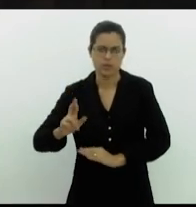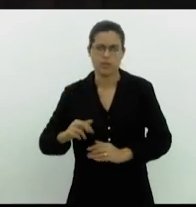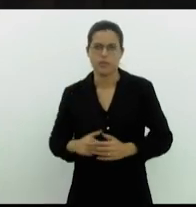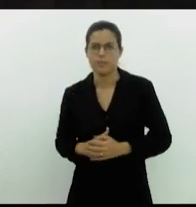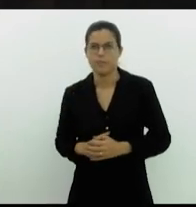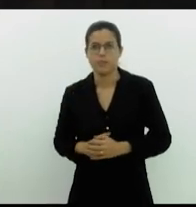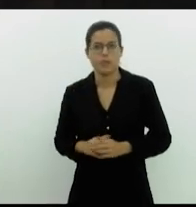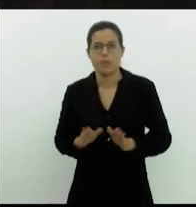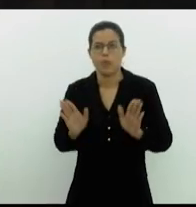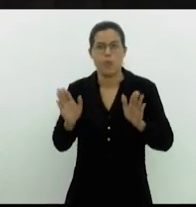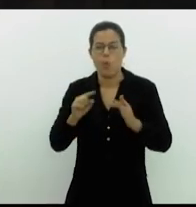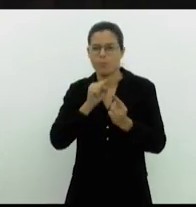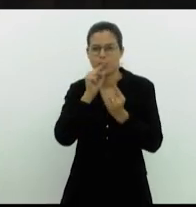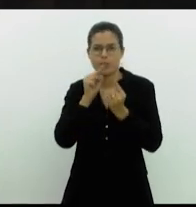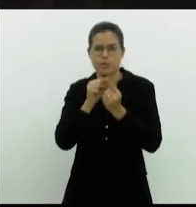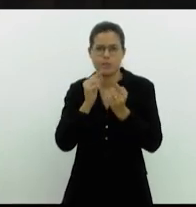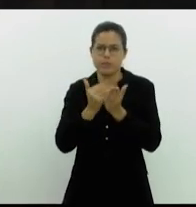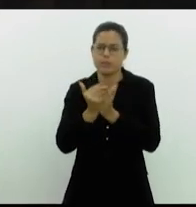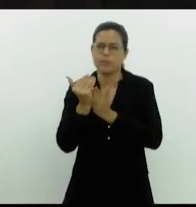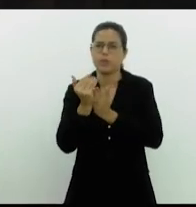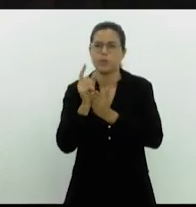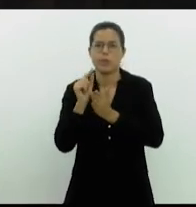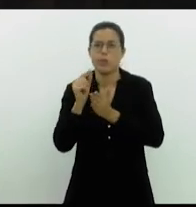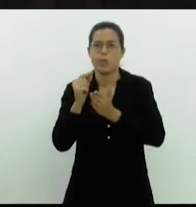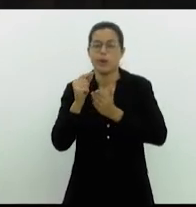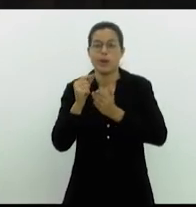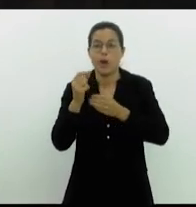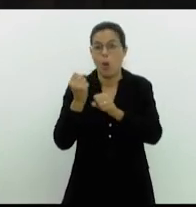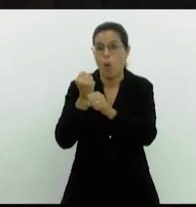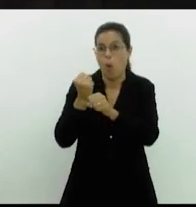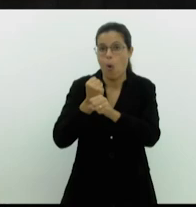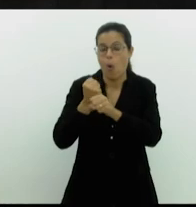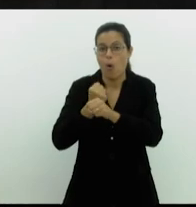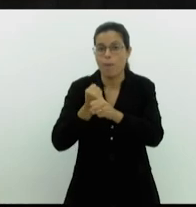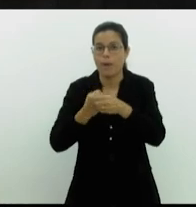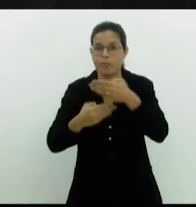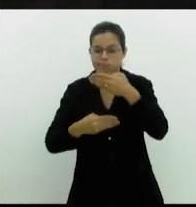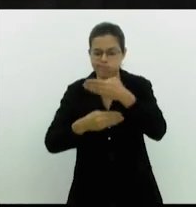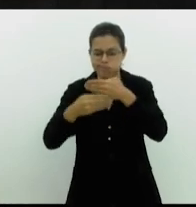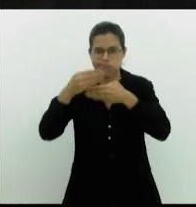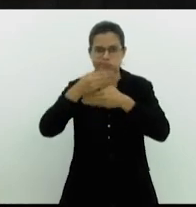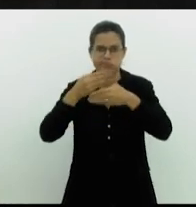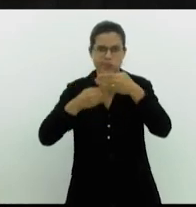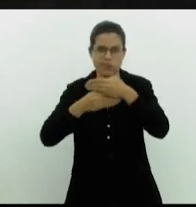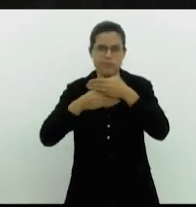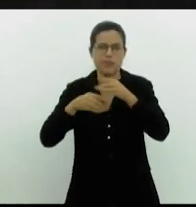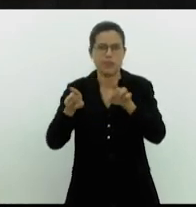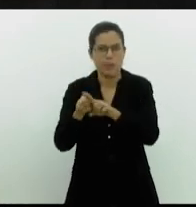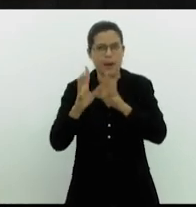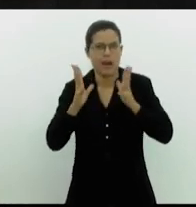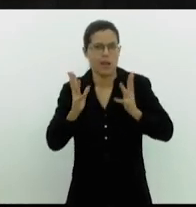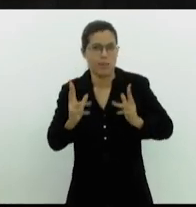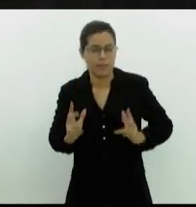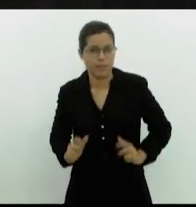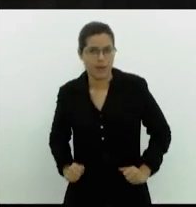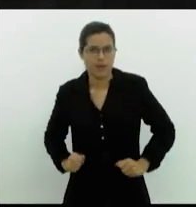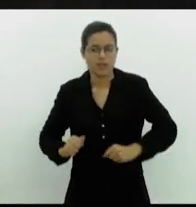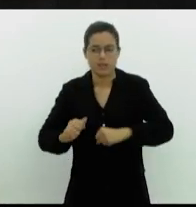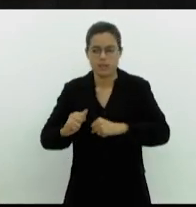inicial seriam obras de contenção e obras de drenagem, para